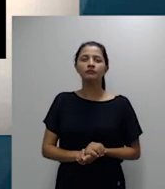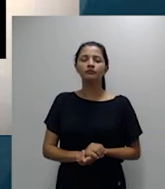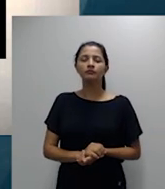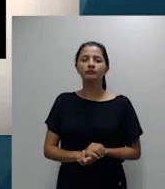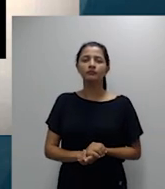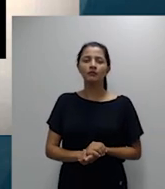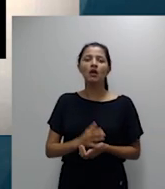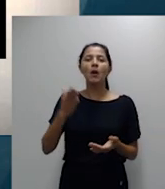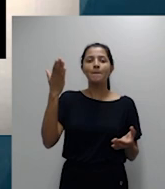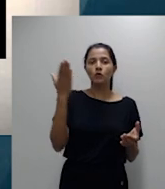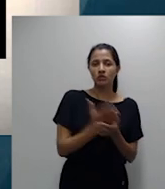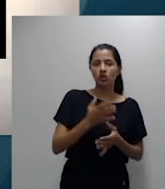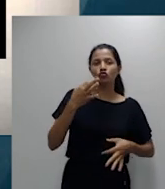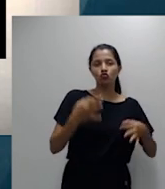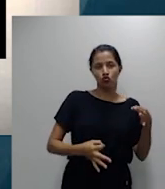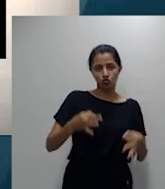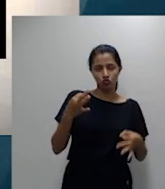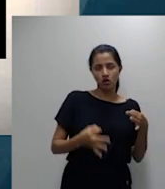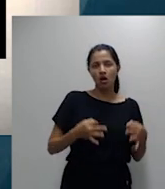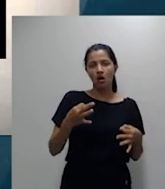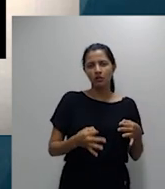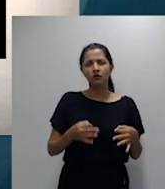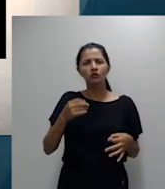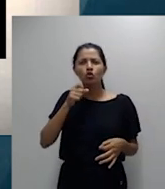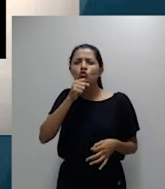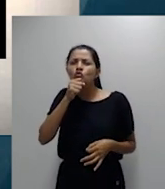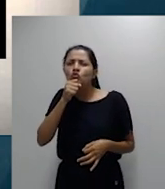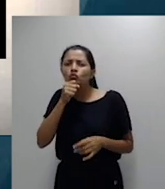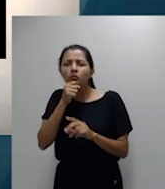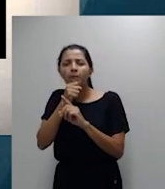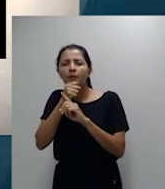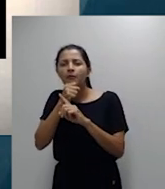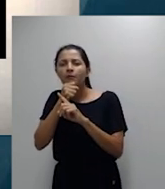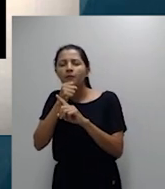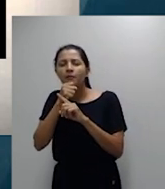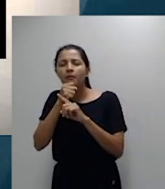o processo do gato a seis homens